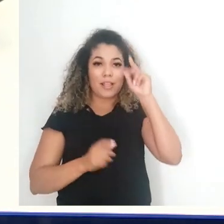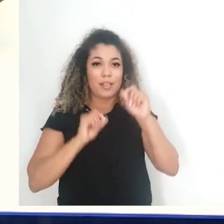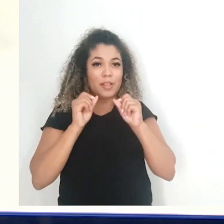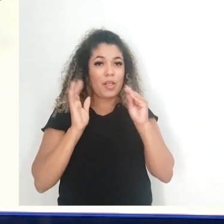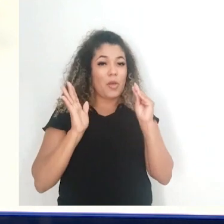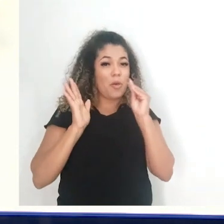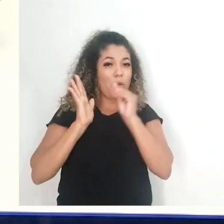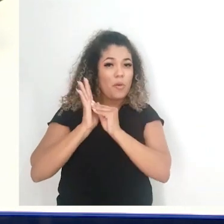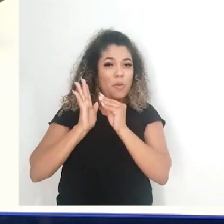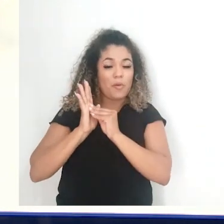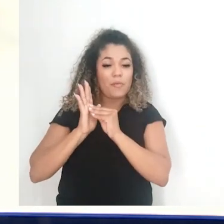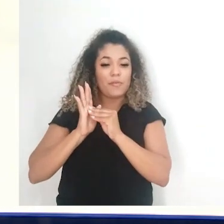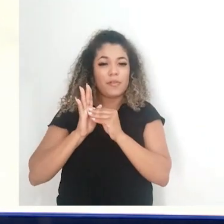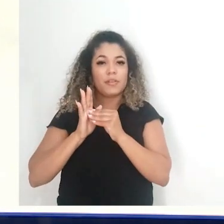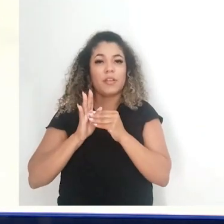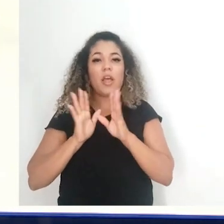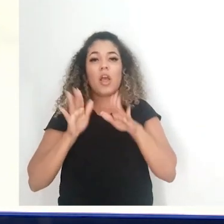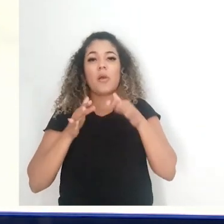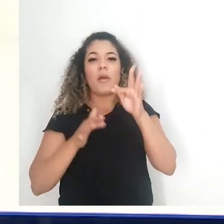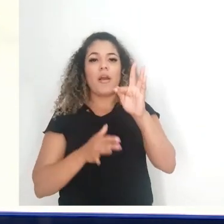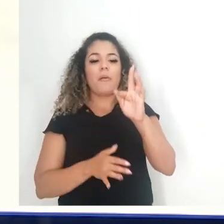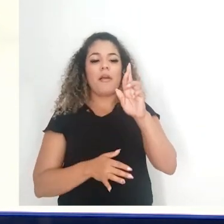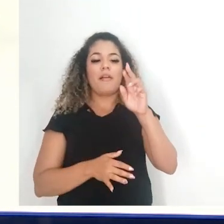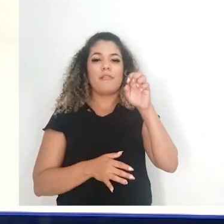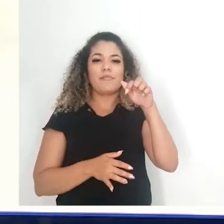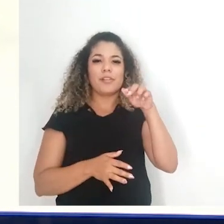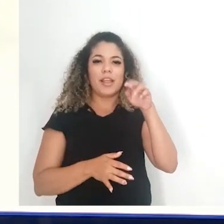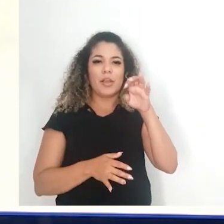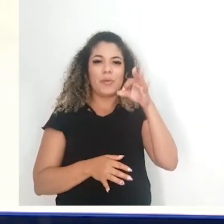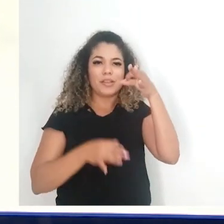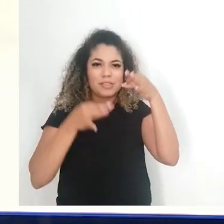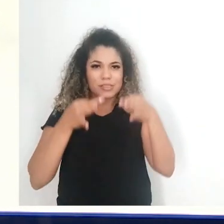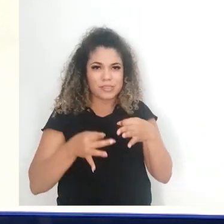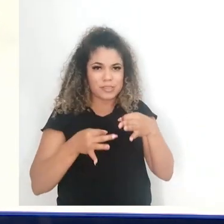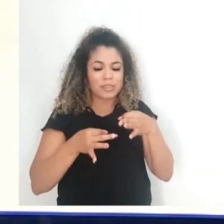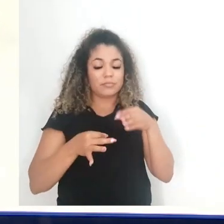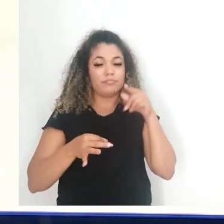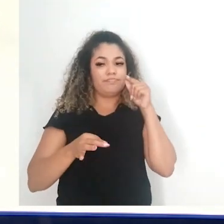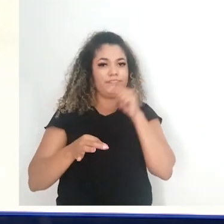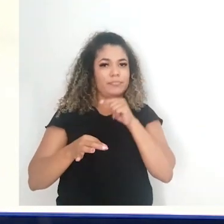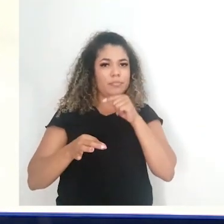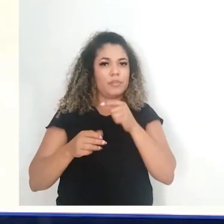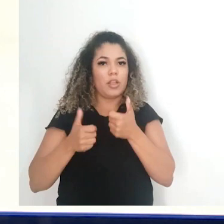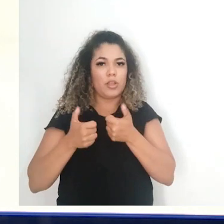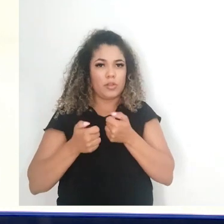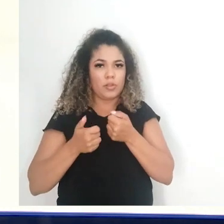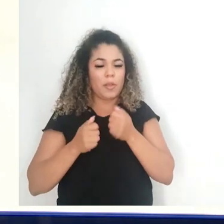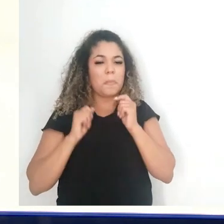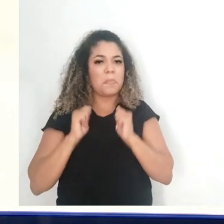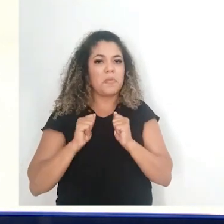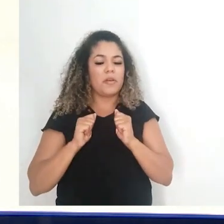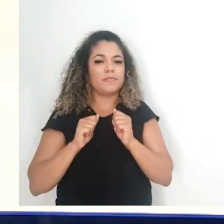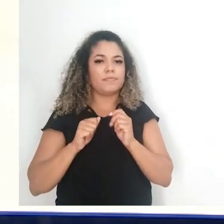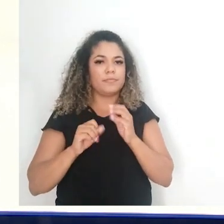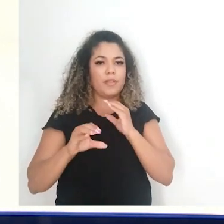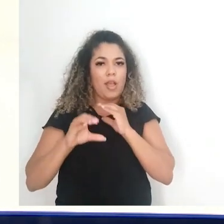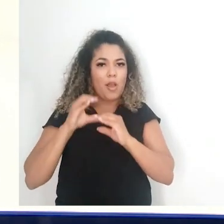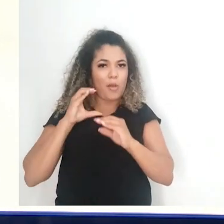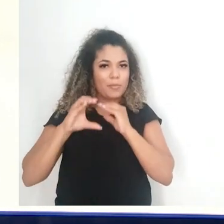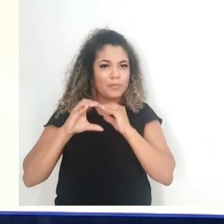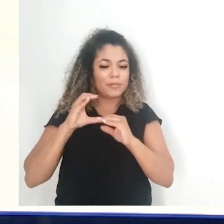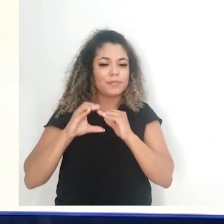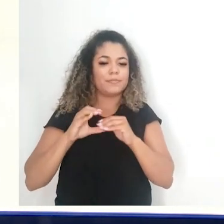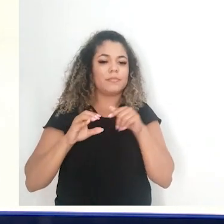que lembrar de colocar a frequência certa no robô e no controle para que eles possam